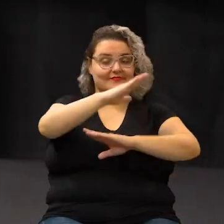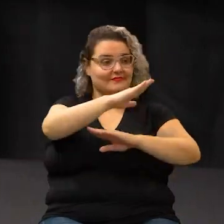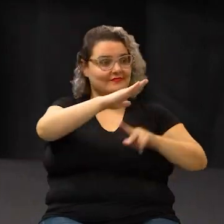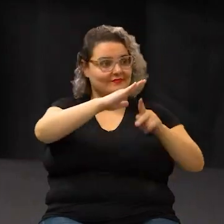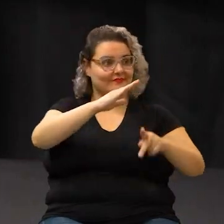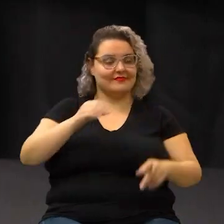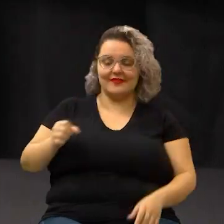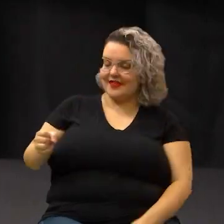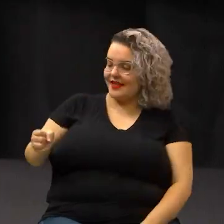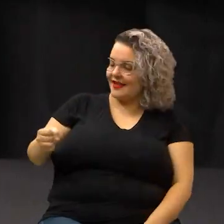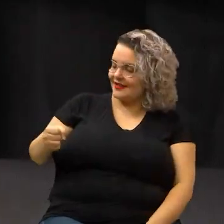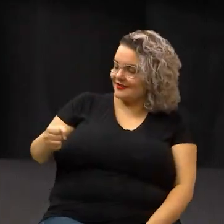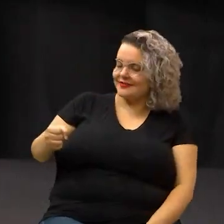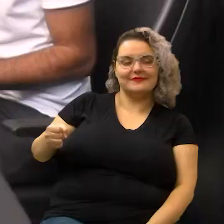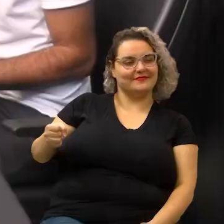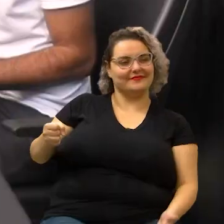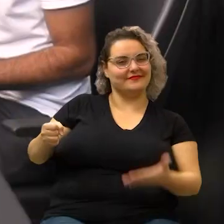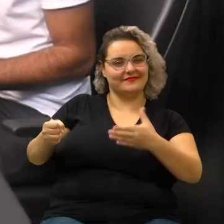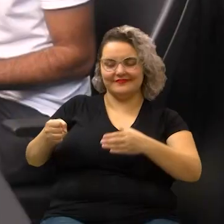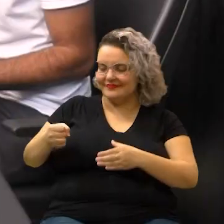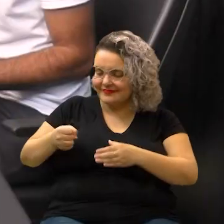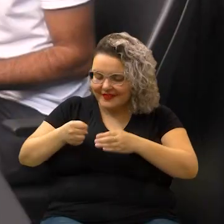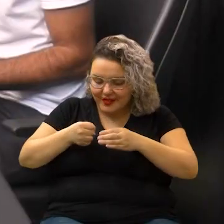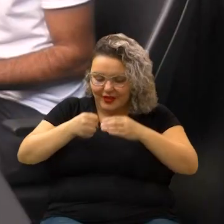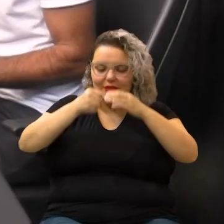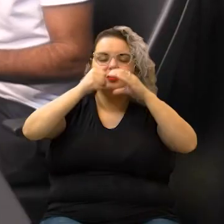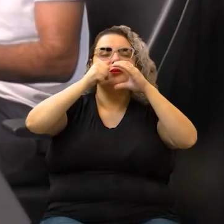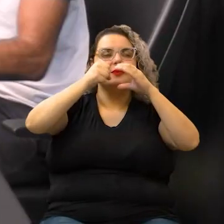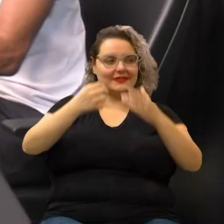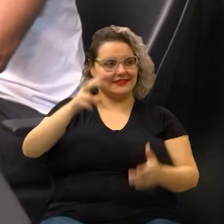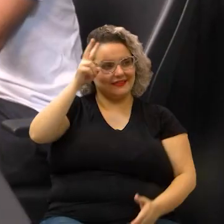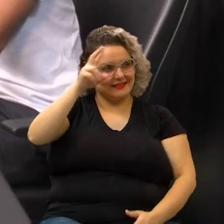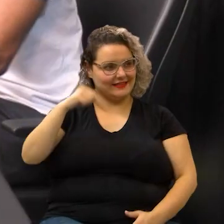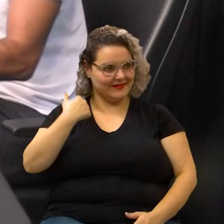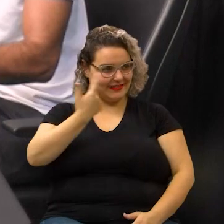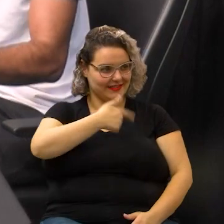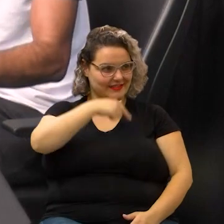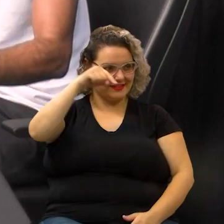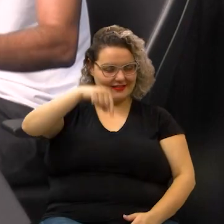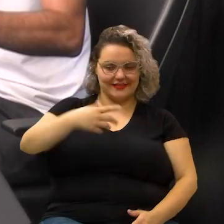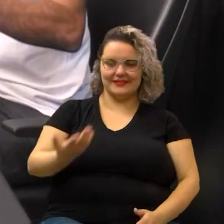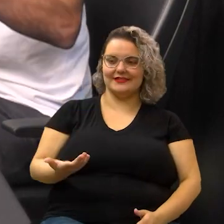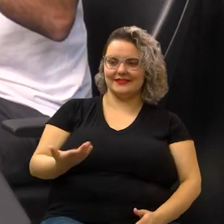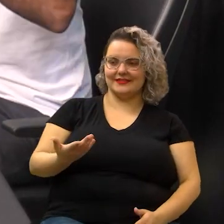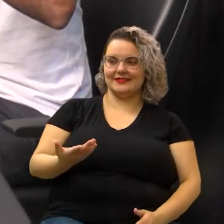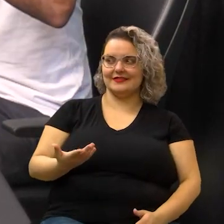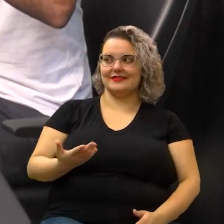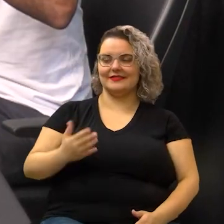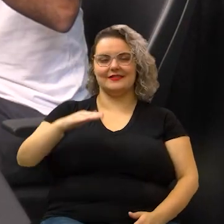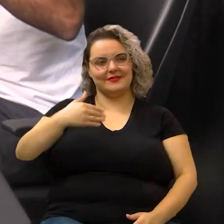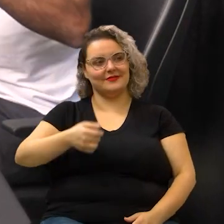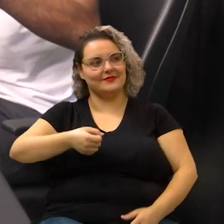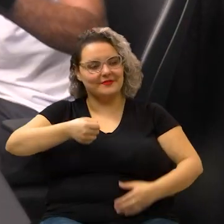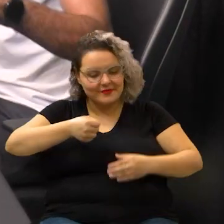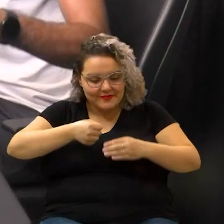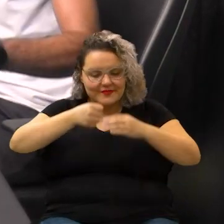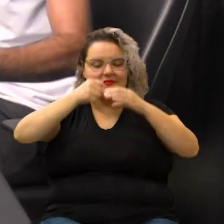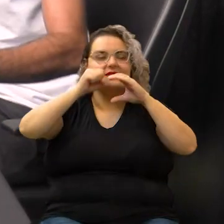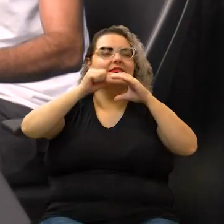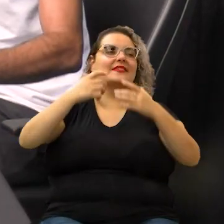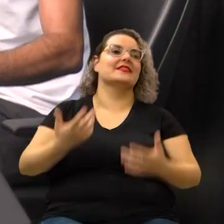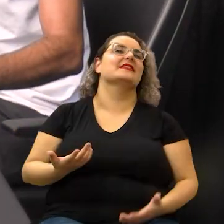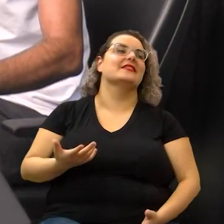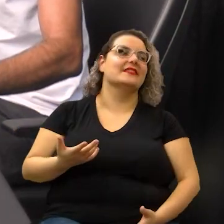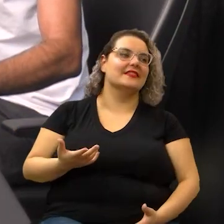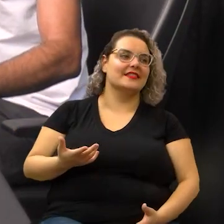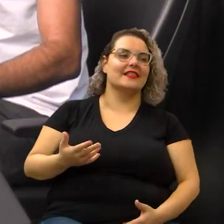um presente do Na Casa do Povo. A xícara é sua para você tomar uma aguinha, sempre lembrar da gente aqui quando tomar